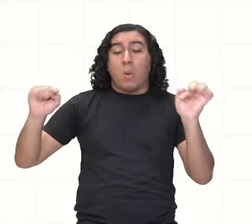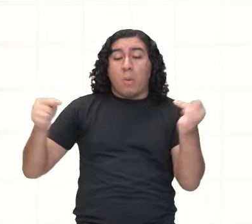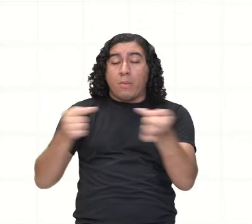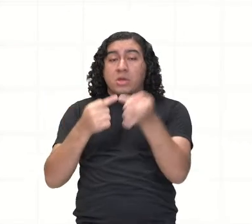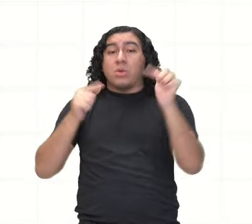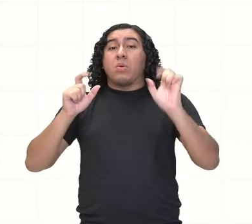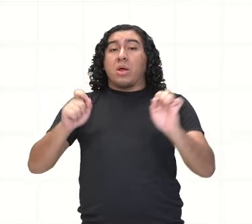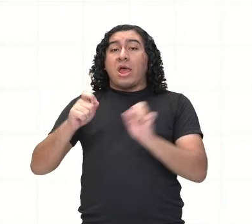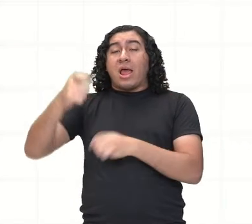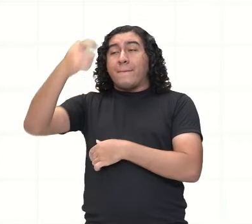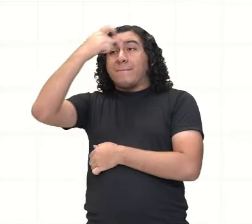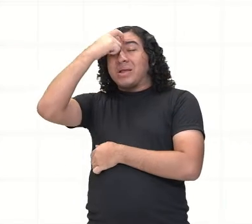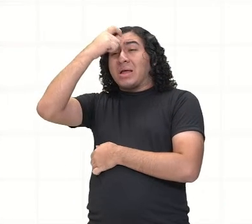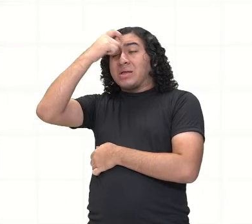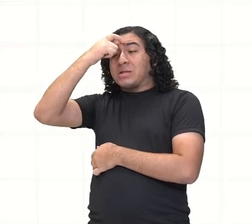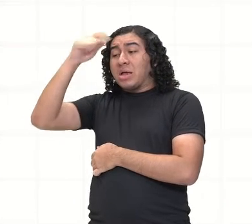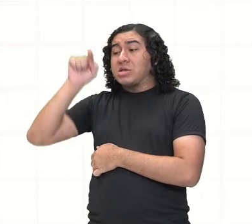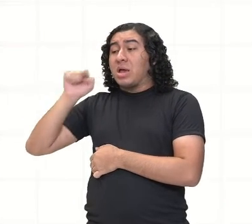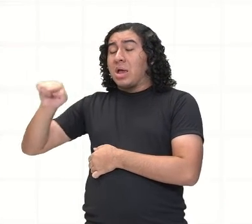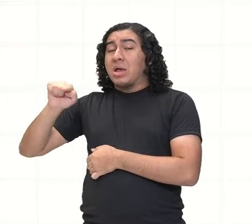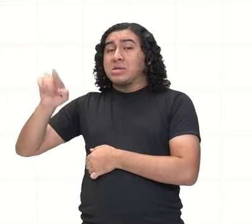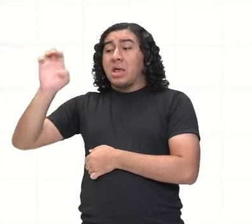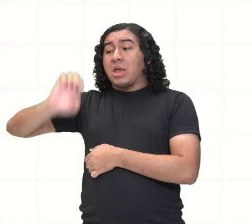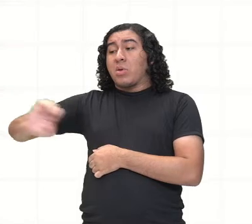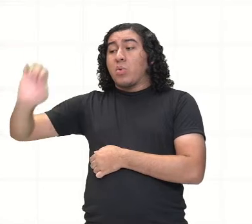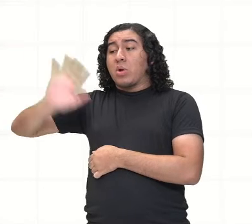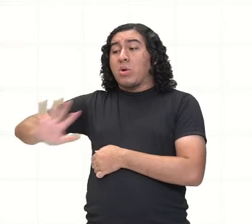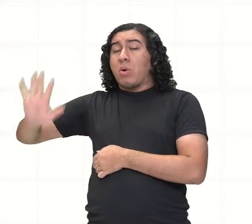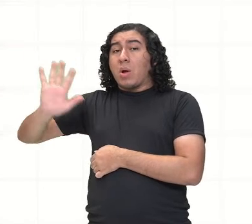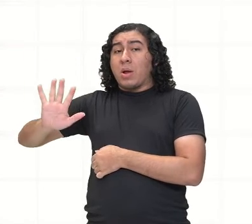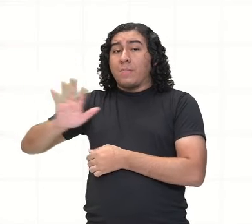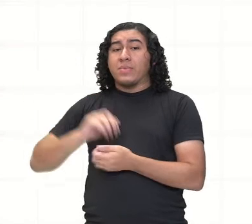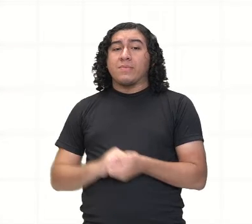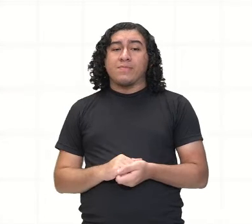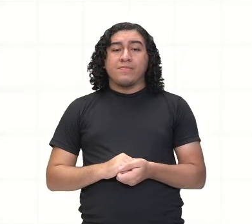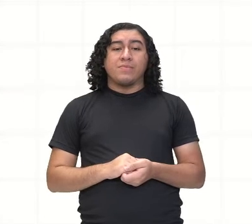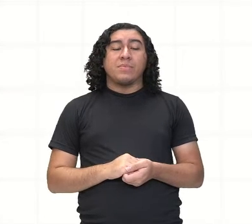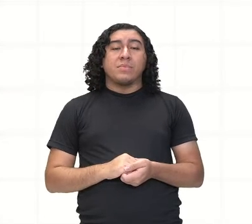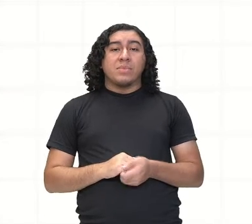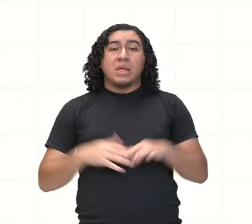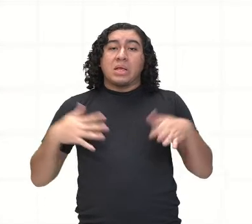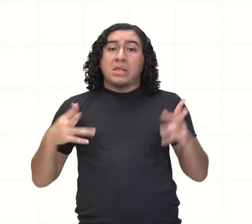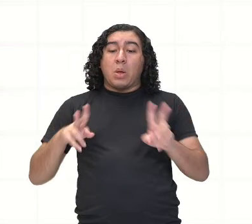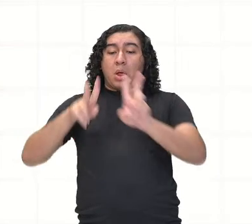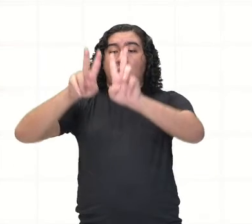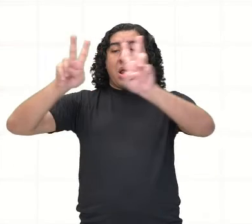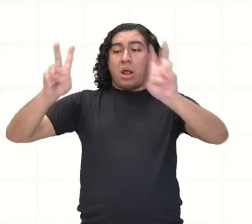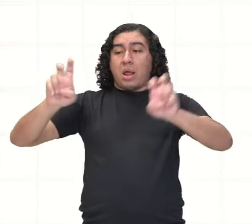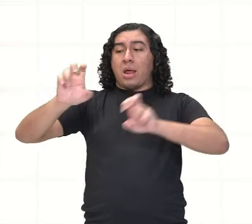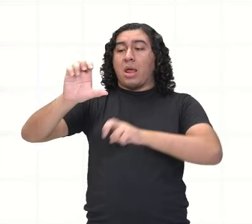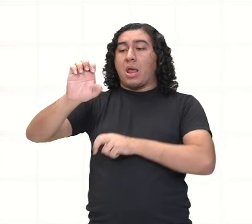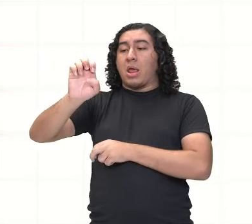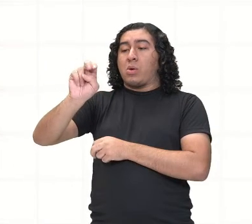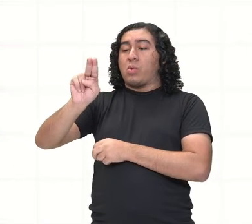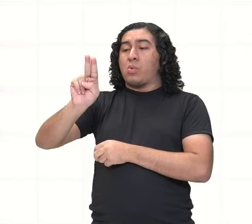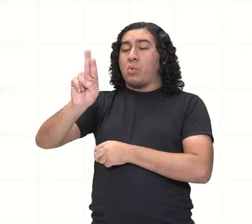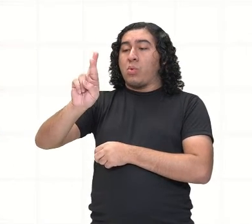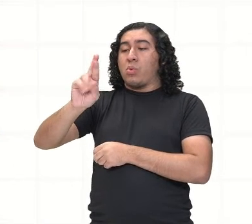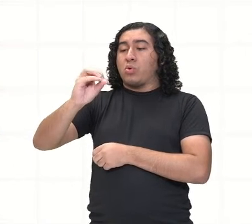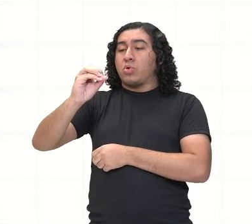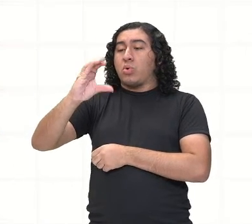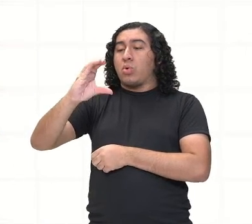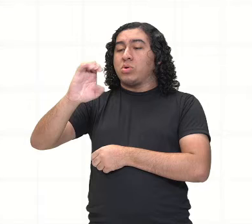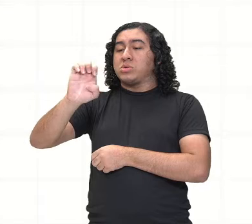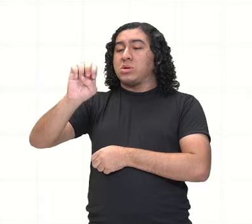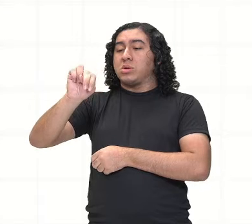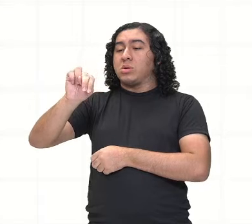ligada a essa visão eurocêntrica, e aí a gente abre um parêntese aqui para explicar o que é isso. O que é o eurocentrismo?